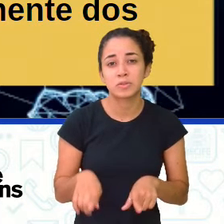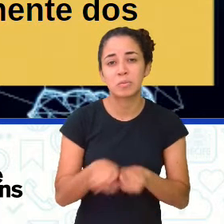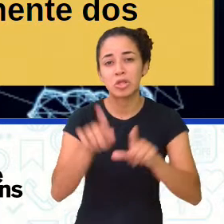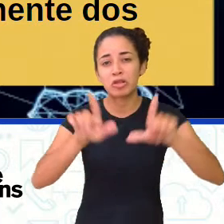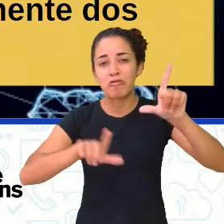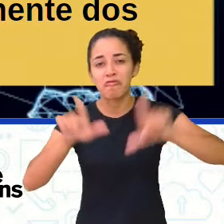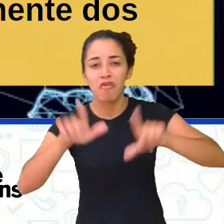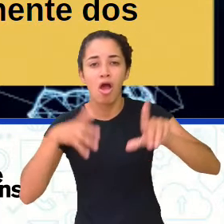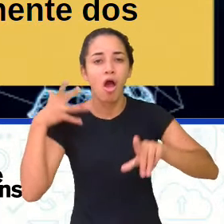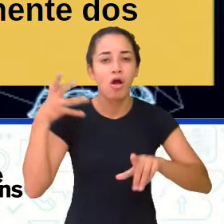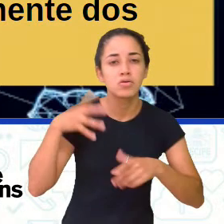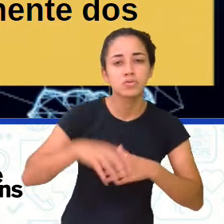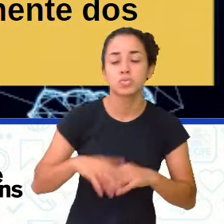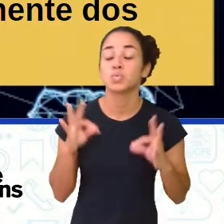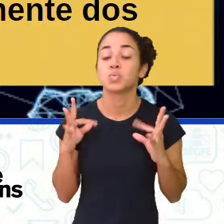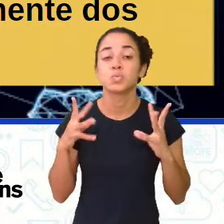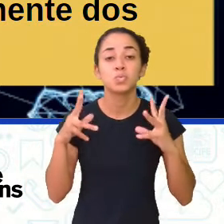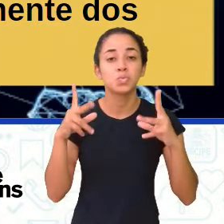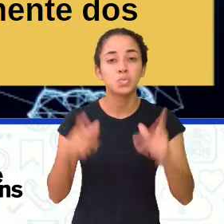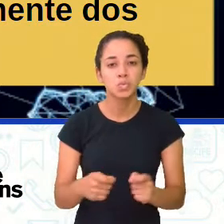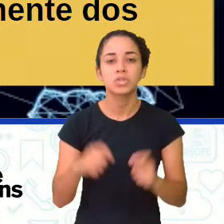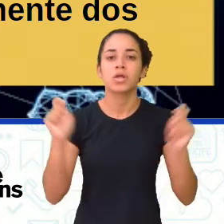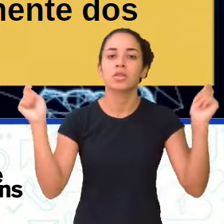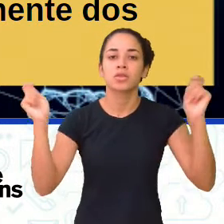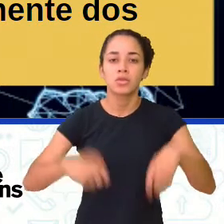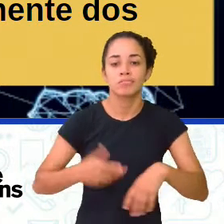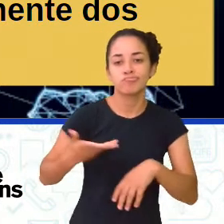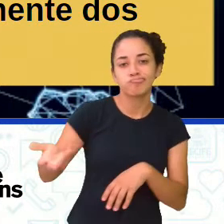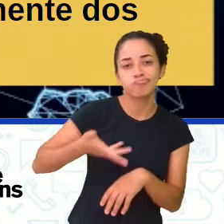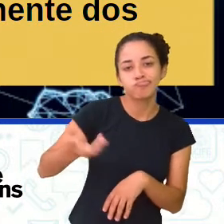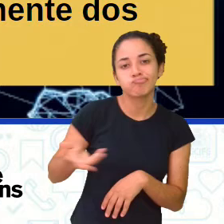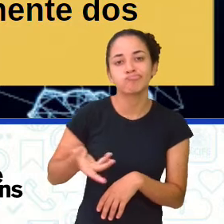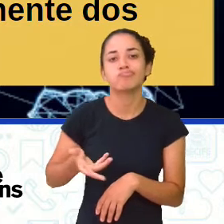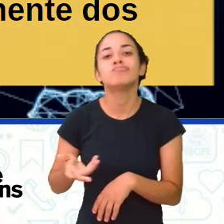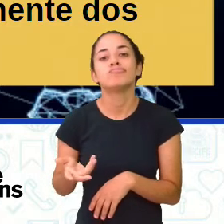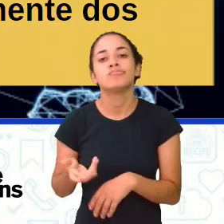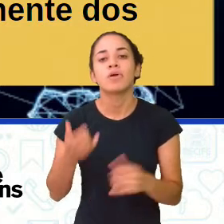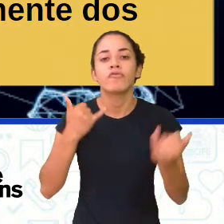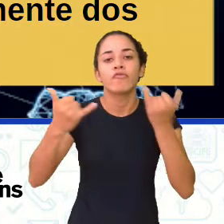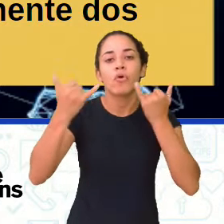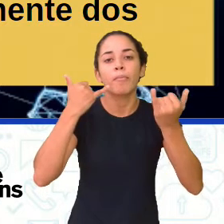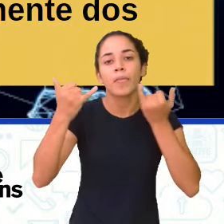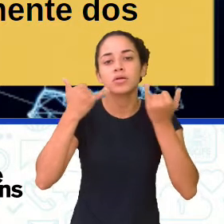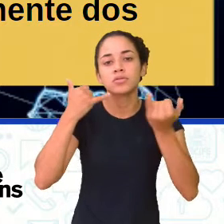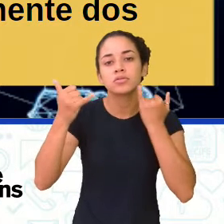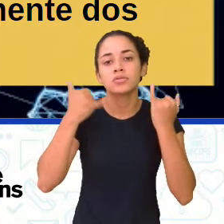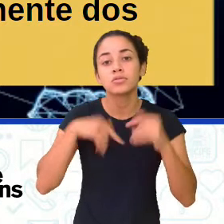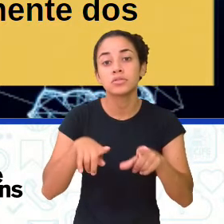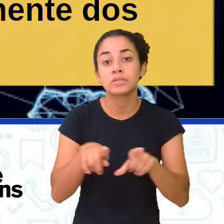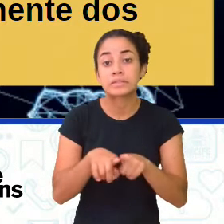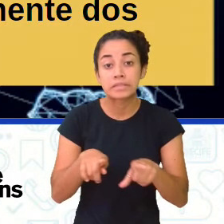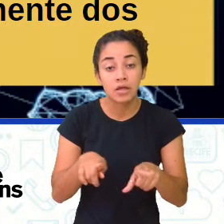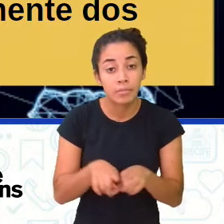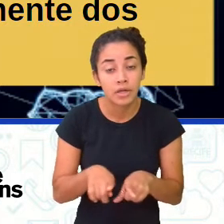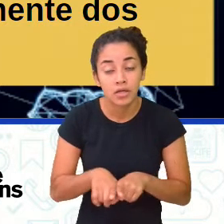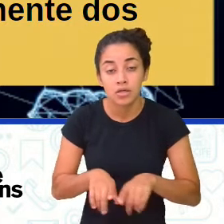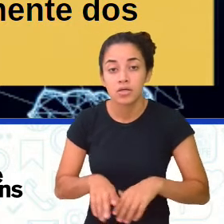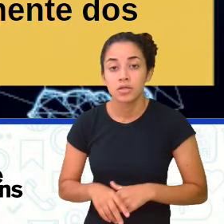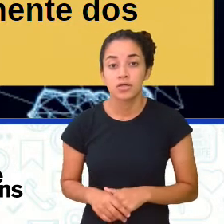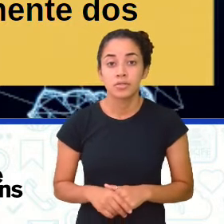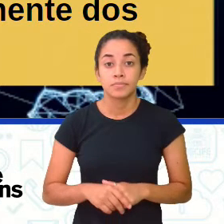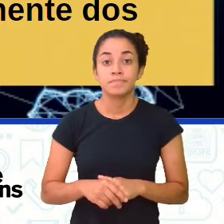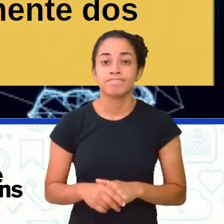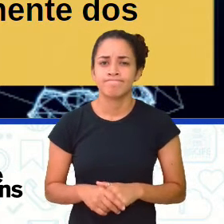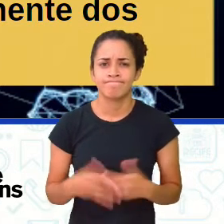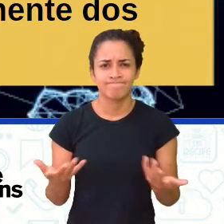TV, rádio, tudo isso possibilita a velocidade das informações e automaticamente